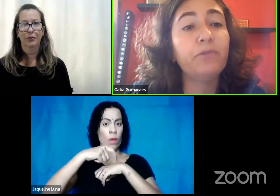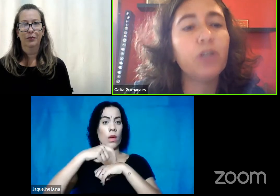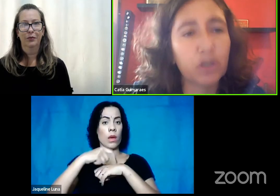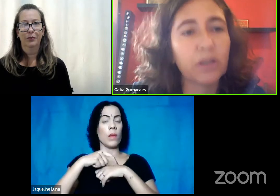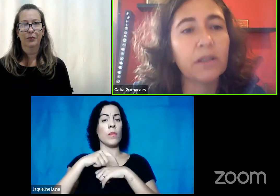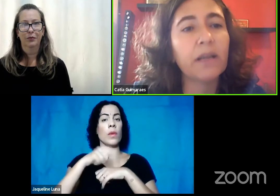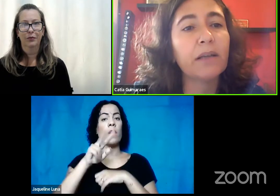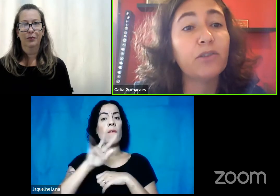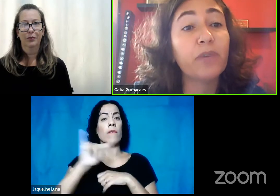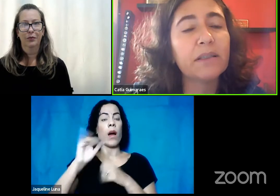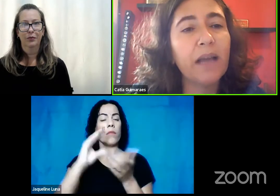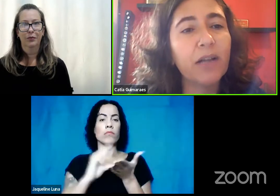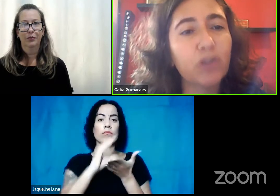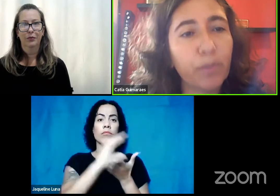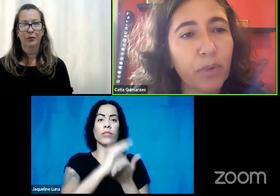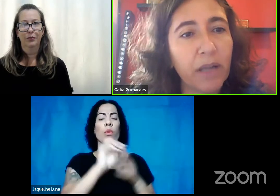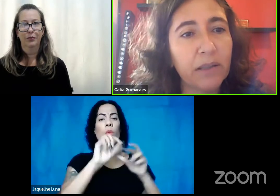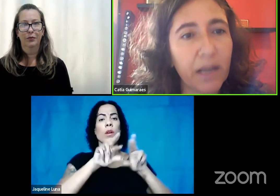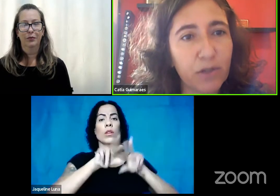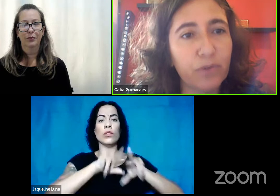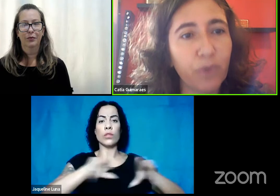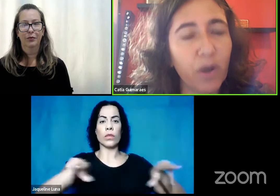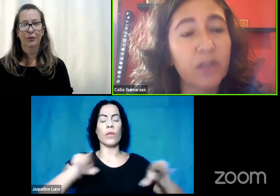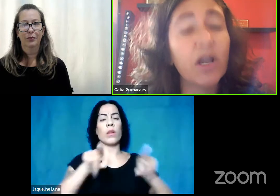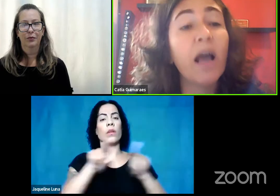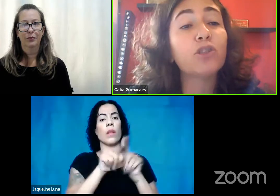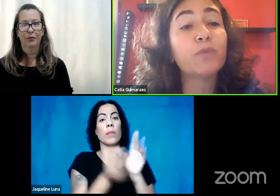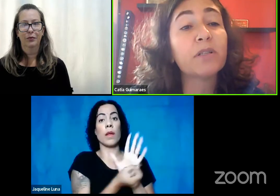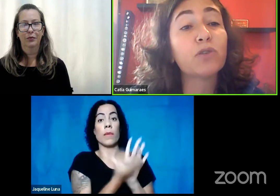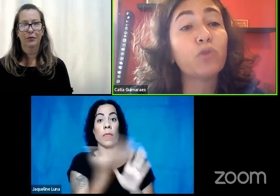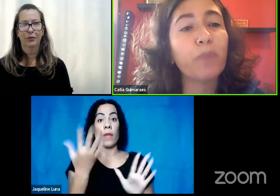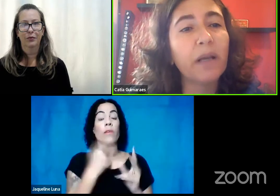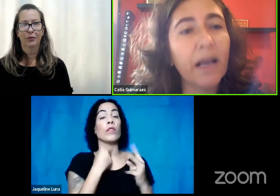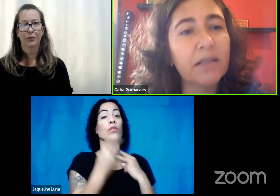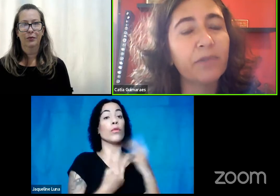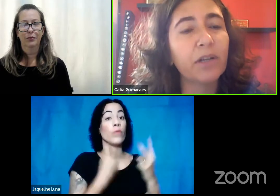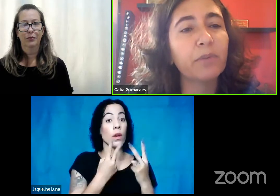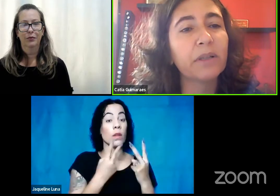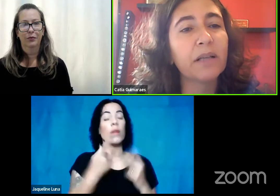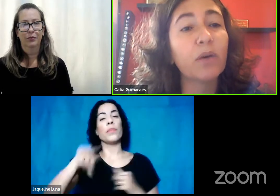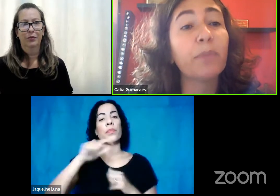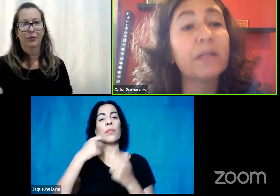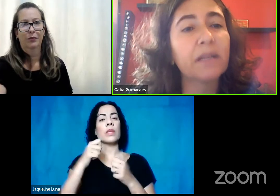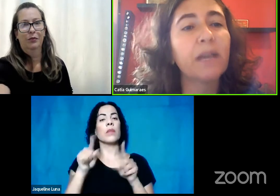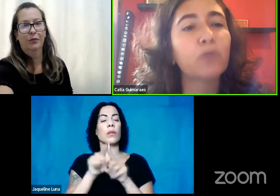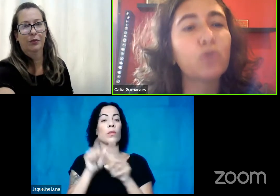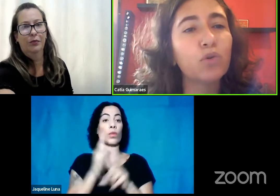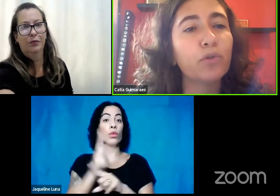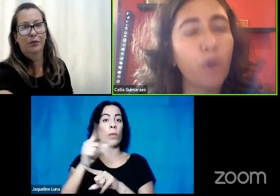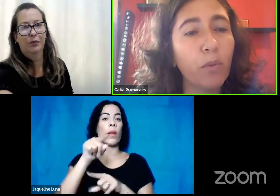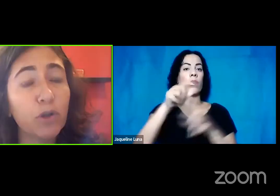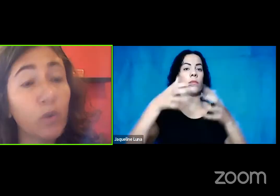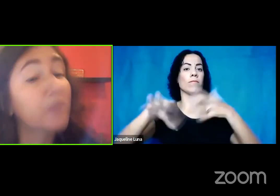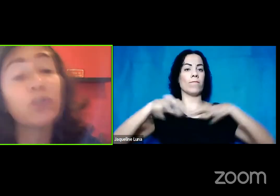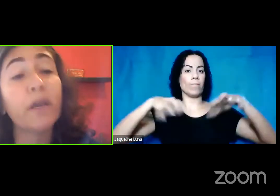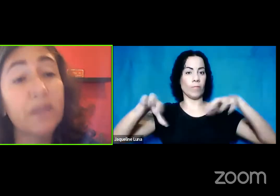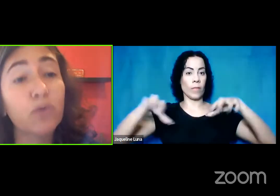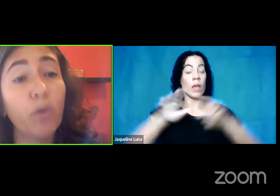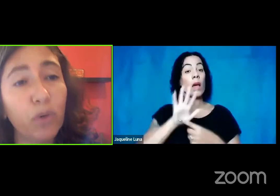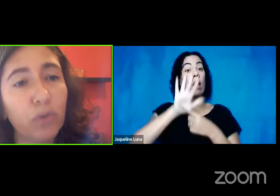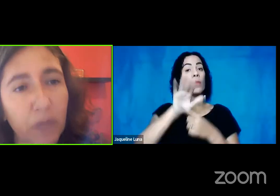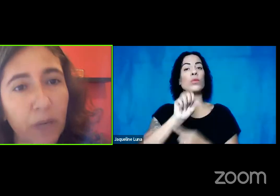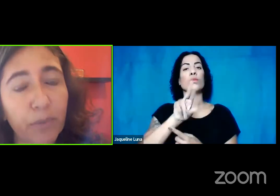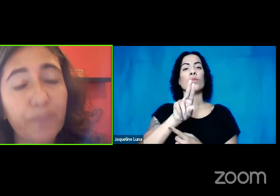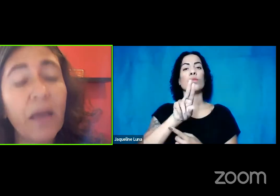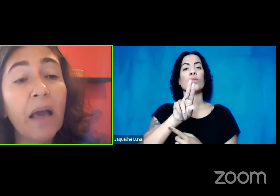que se invista, né, na diversidade, na pluralidade de vozes, a gente precisa superar essa fragmentação e apresentar o SUS de forma mais coesa. A gente faz